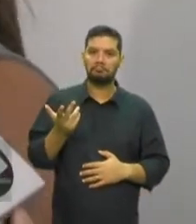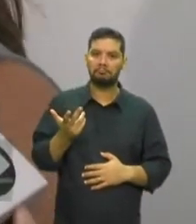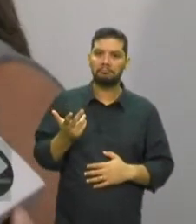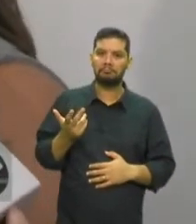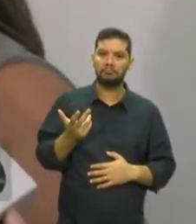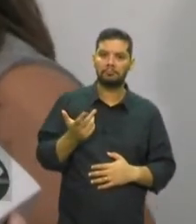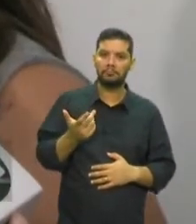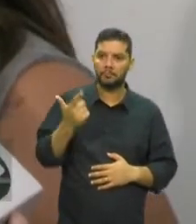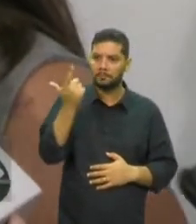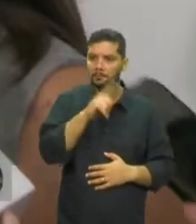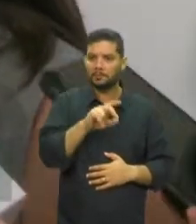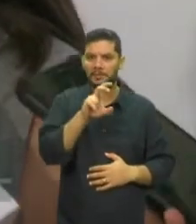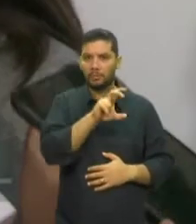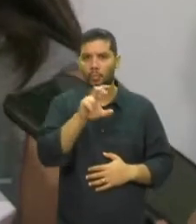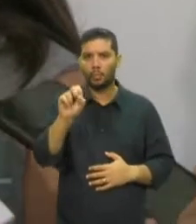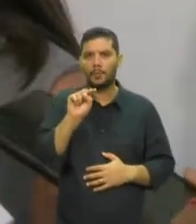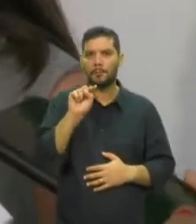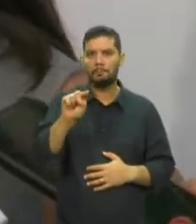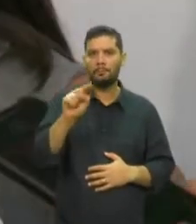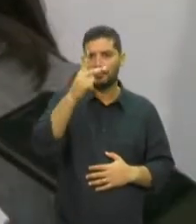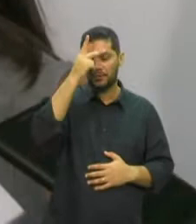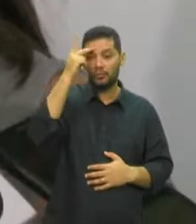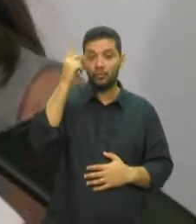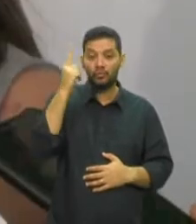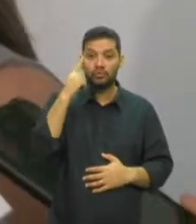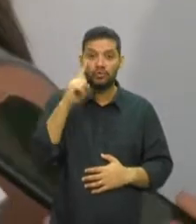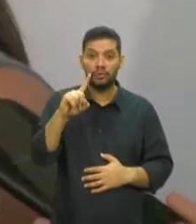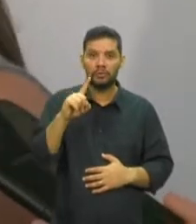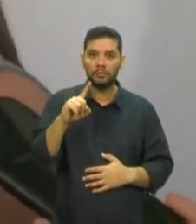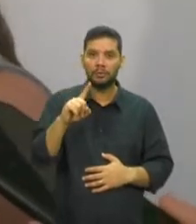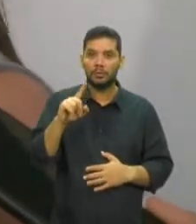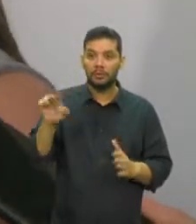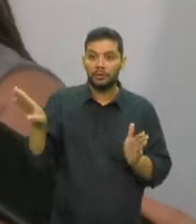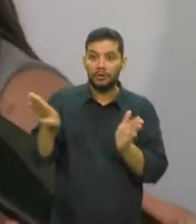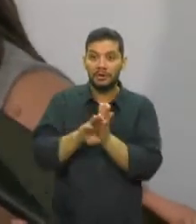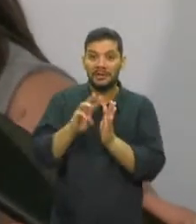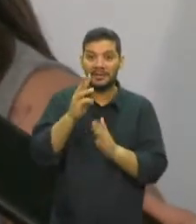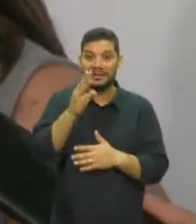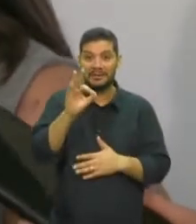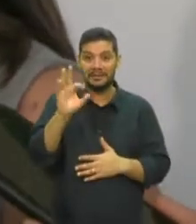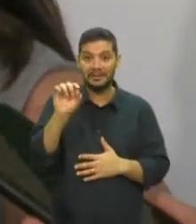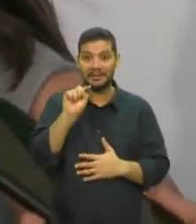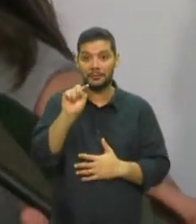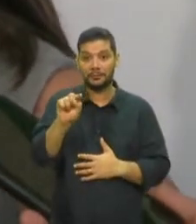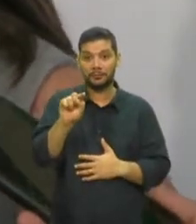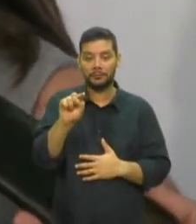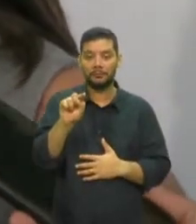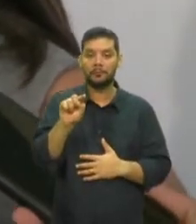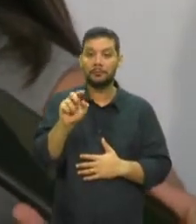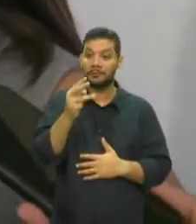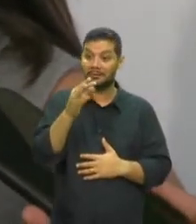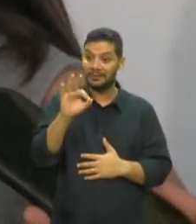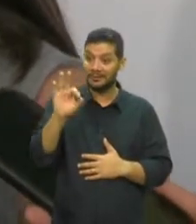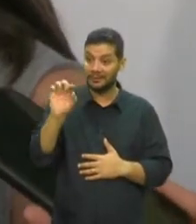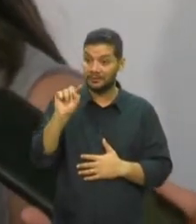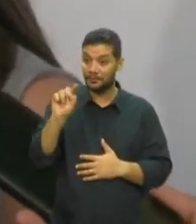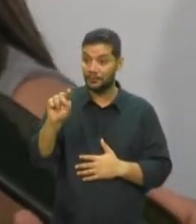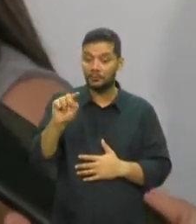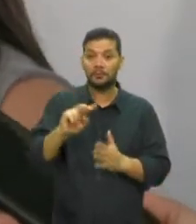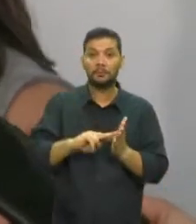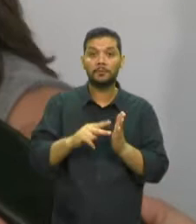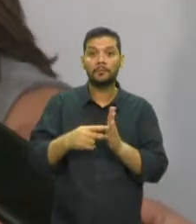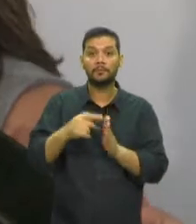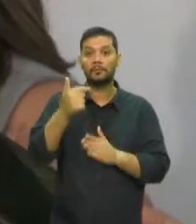que 50 mil pessoas por dia. Então, a gente está recebendo 300 mil doses hoje. Essas 300 mil doses já são para D1